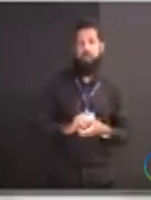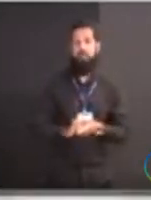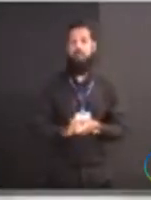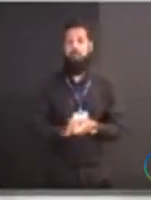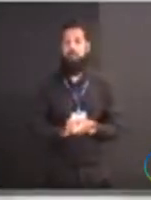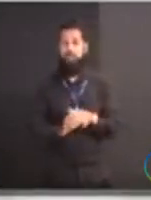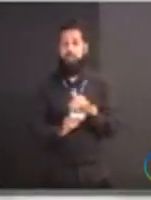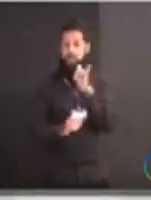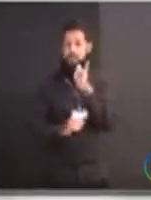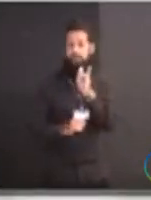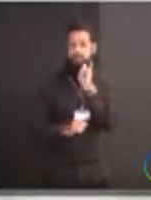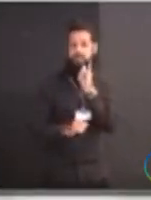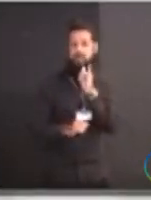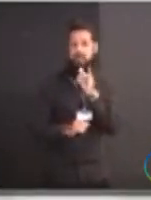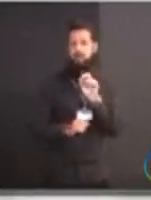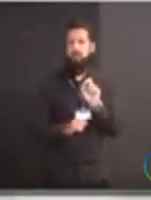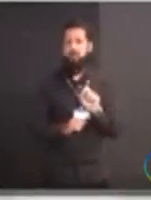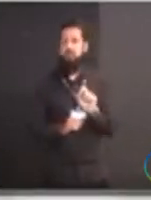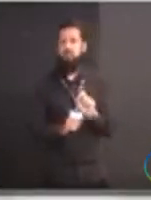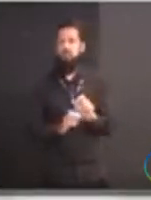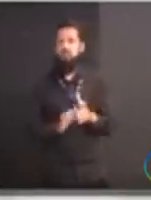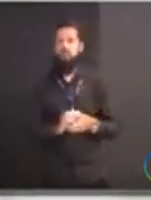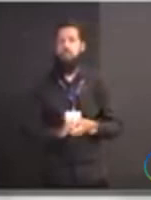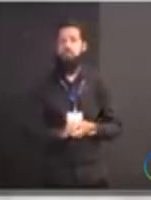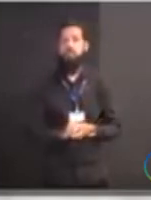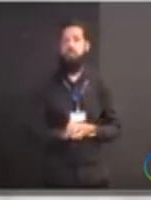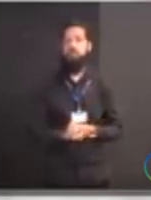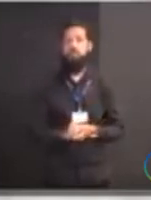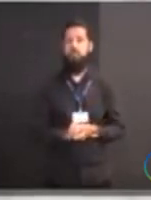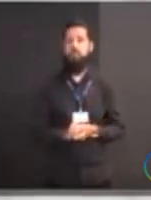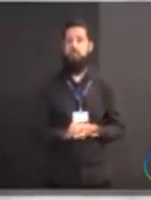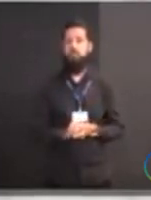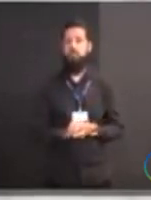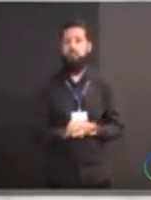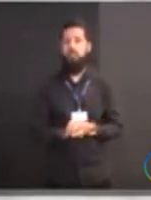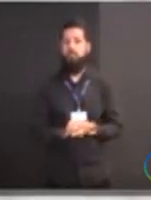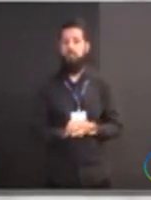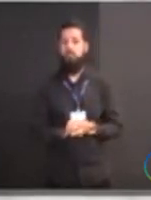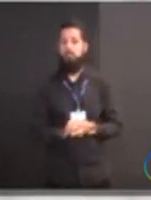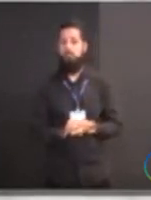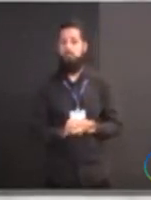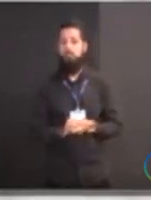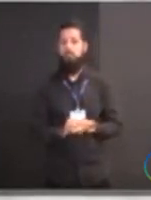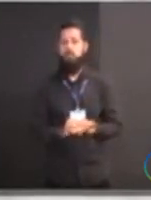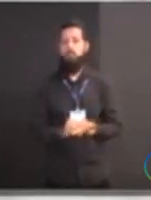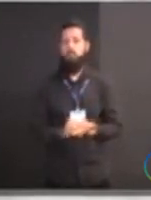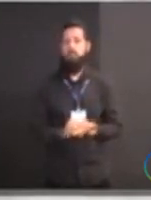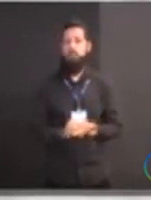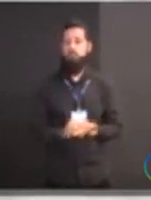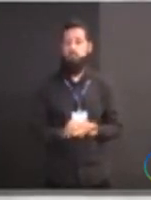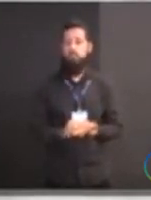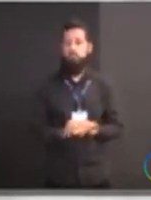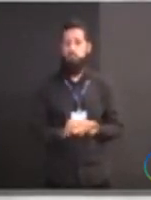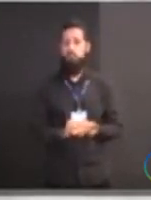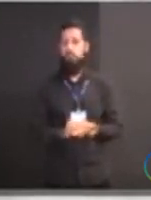se os mutantes guardam alguma conexão com os ricos, por